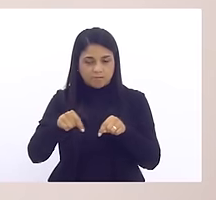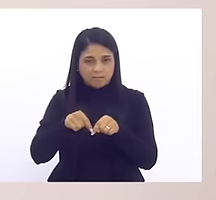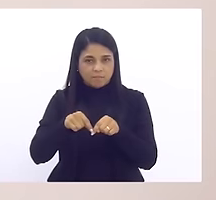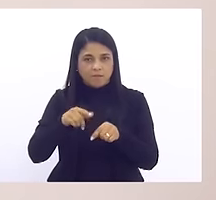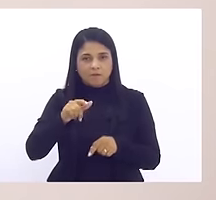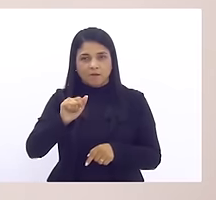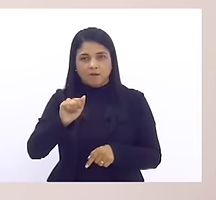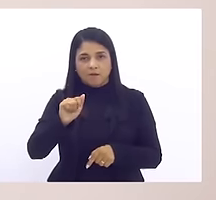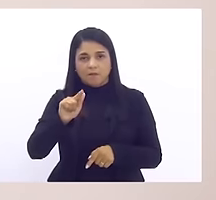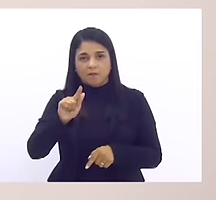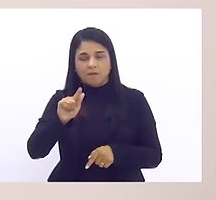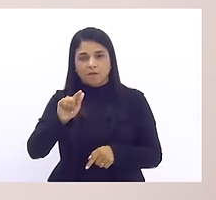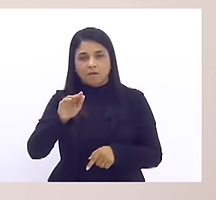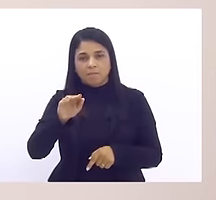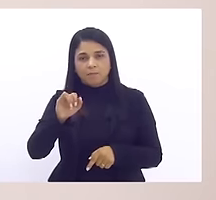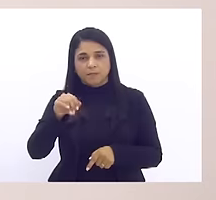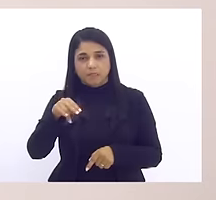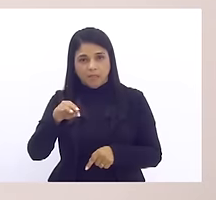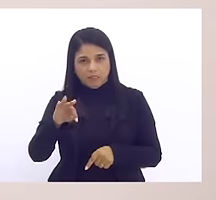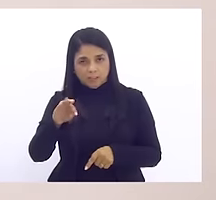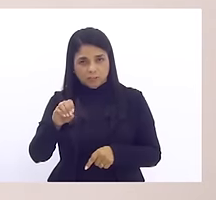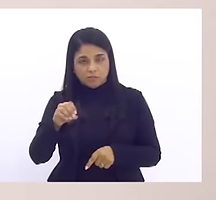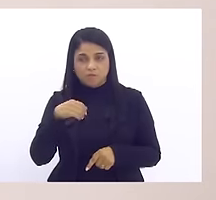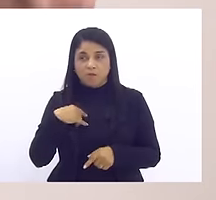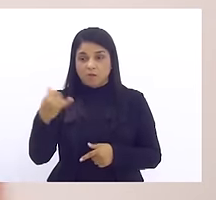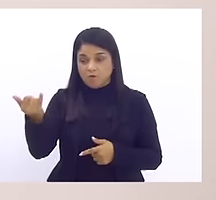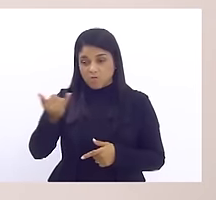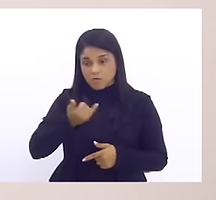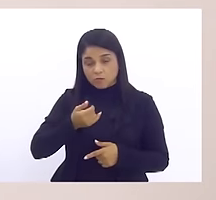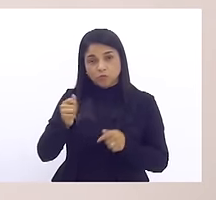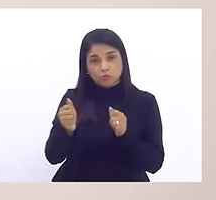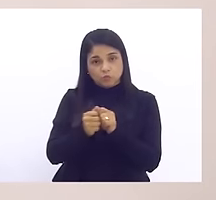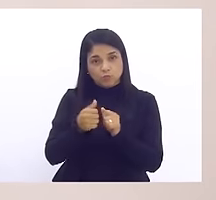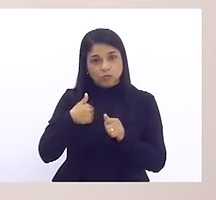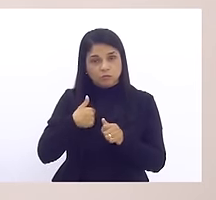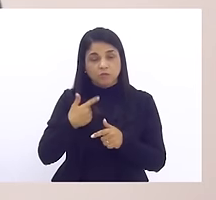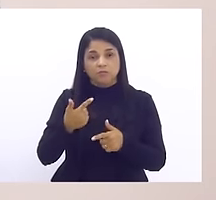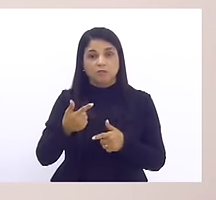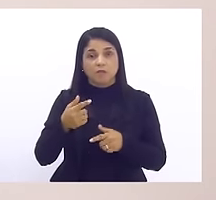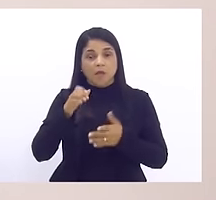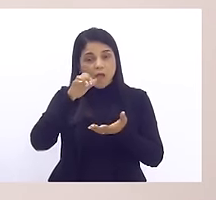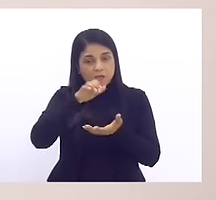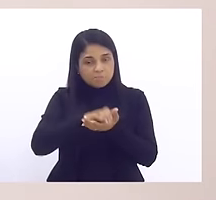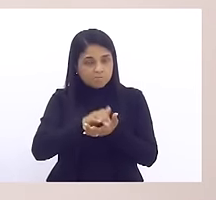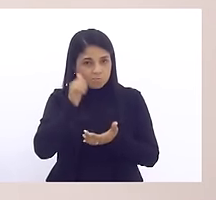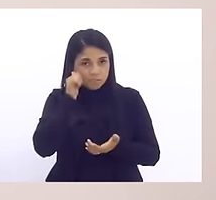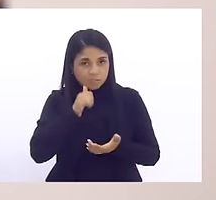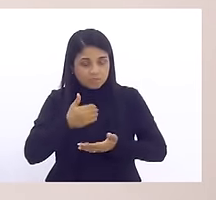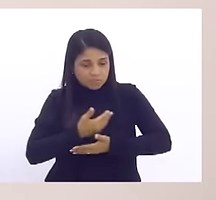ainda foi deputado com a gente e ele falou que a esposa dele estava